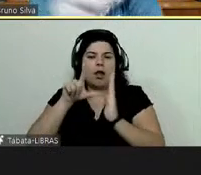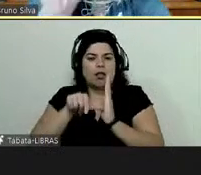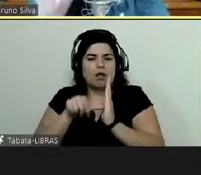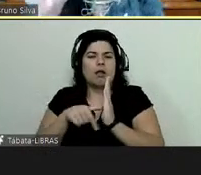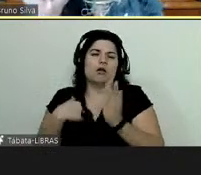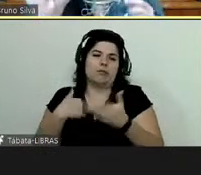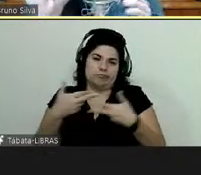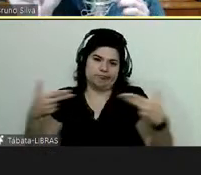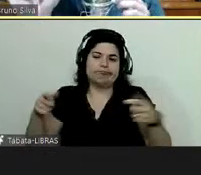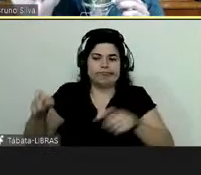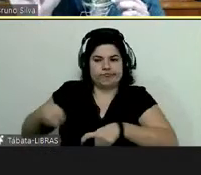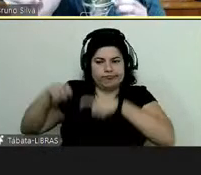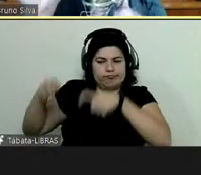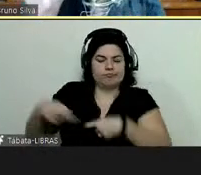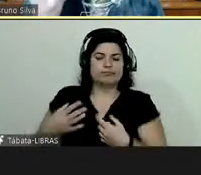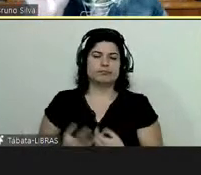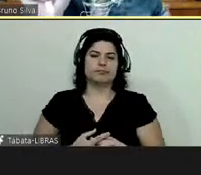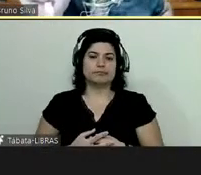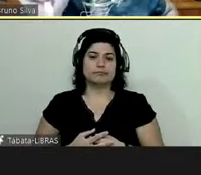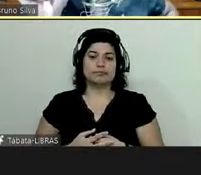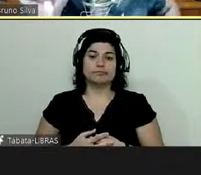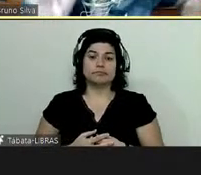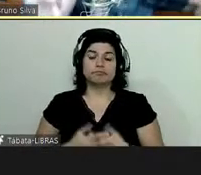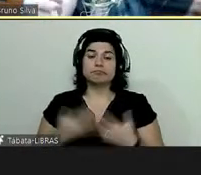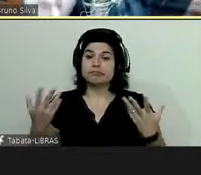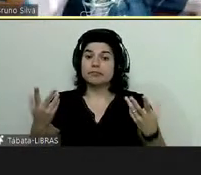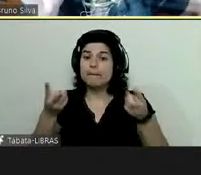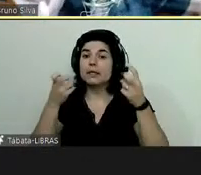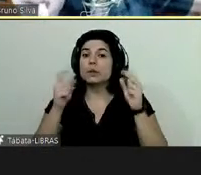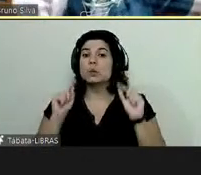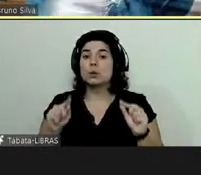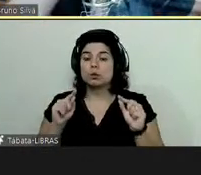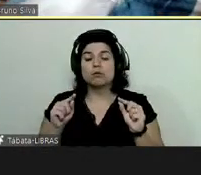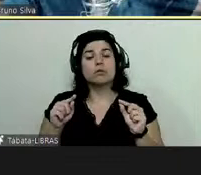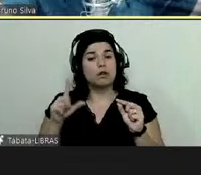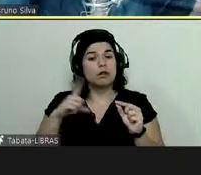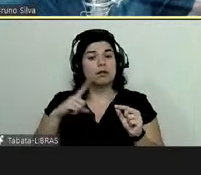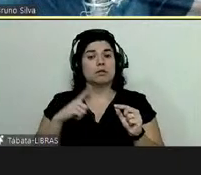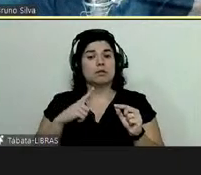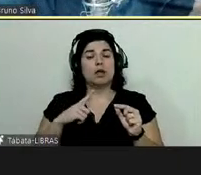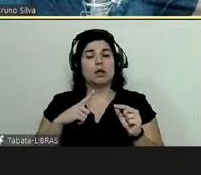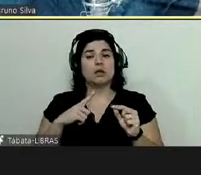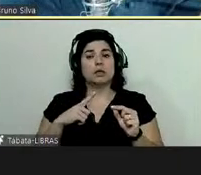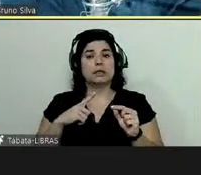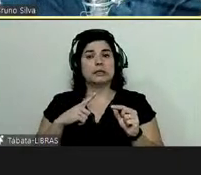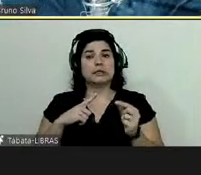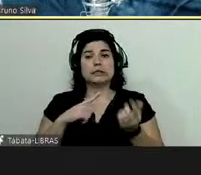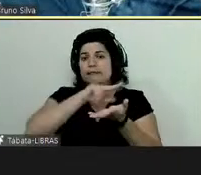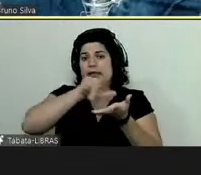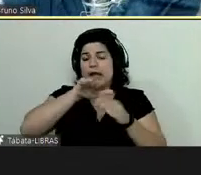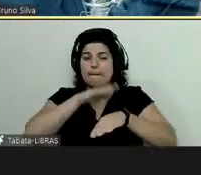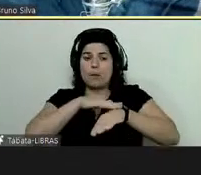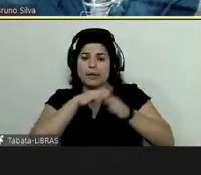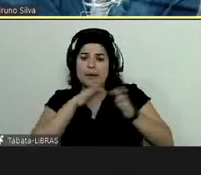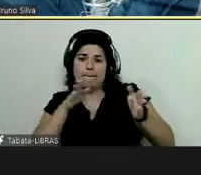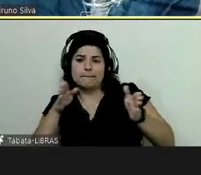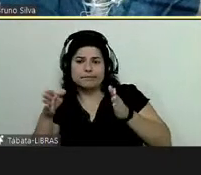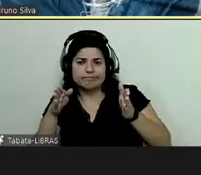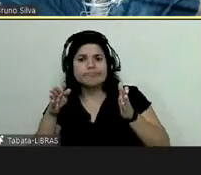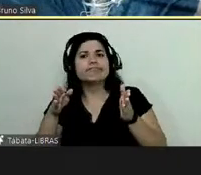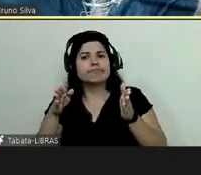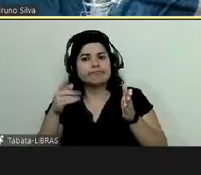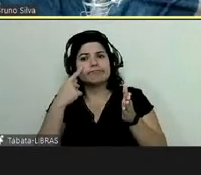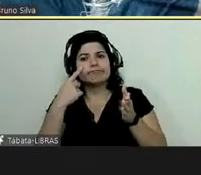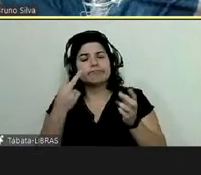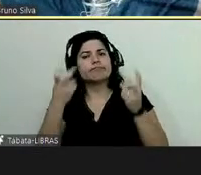e esse traço característico percebe é um traço que vai marcar todos os demais períodos todos os demais